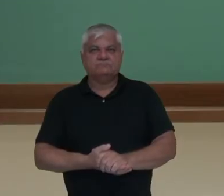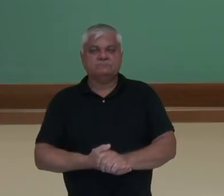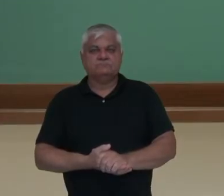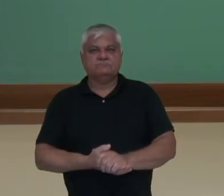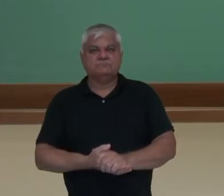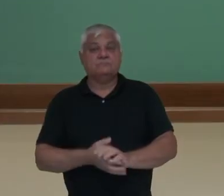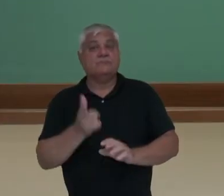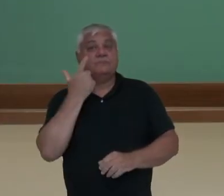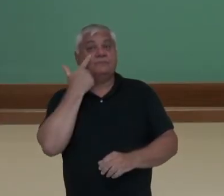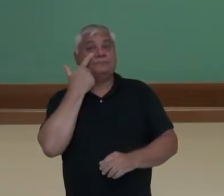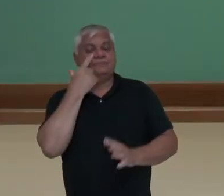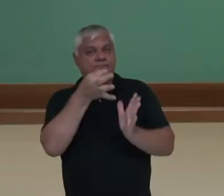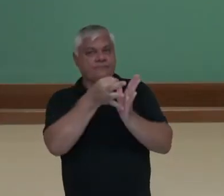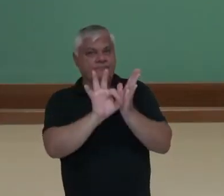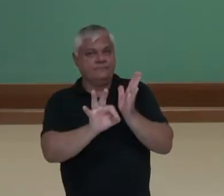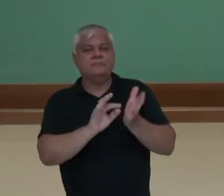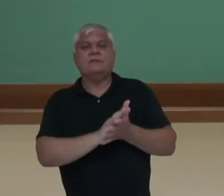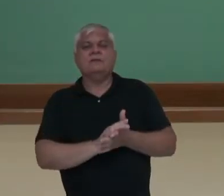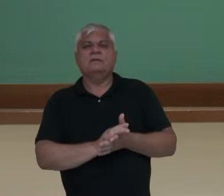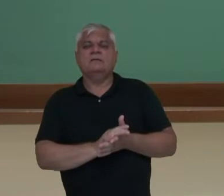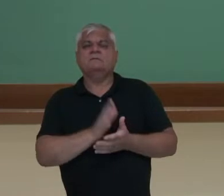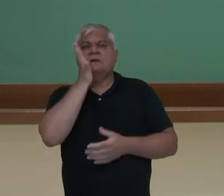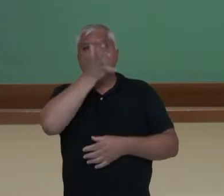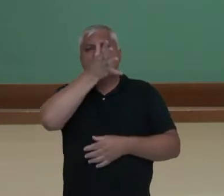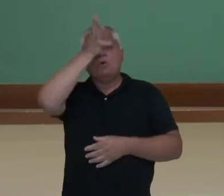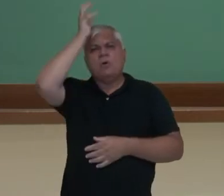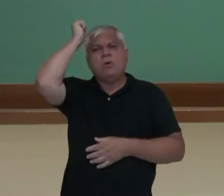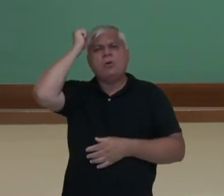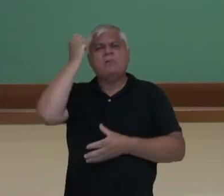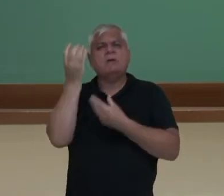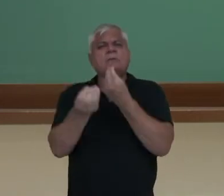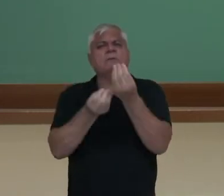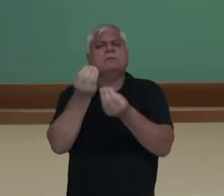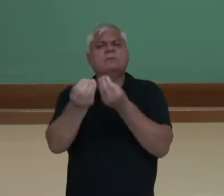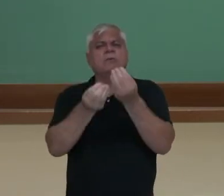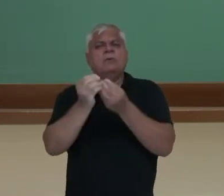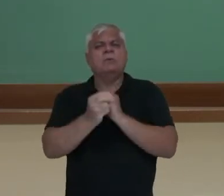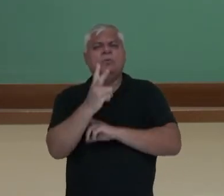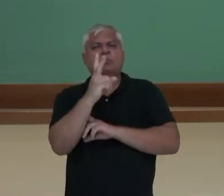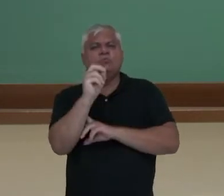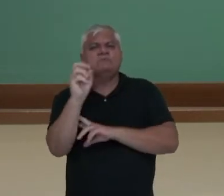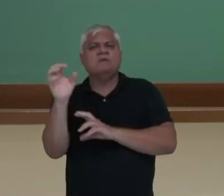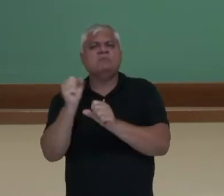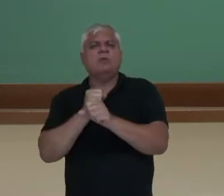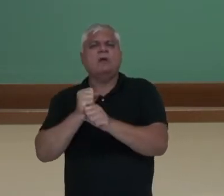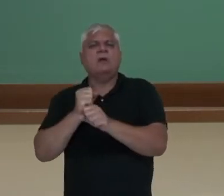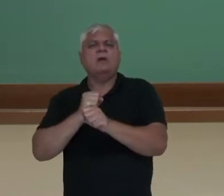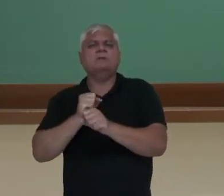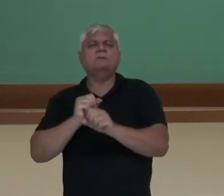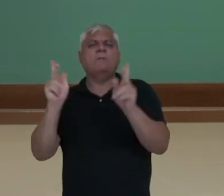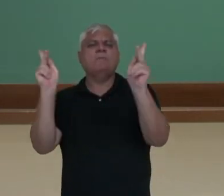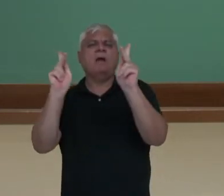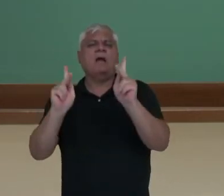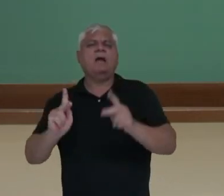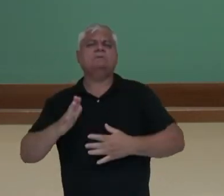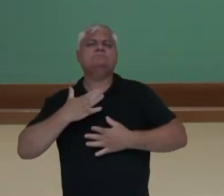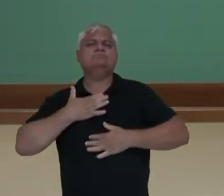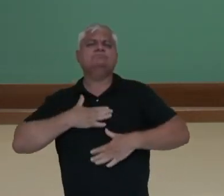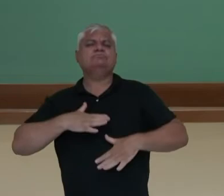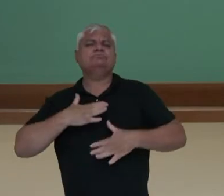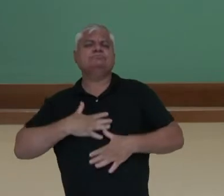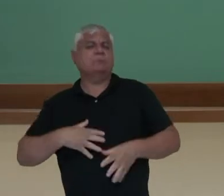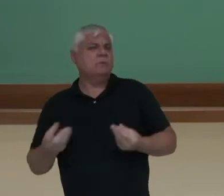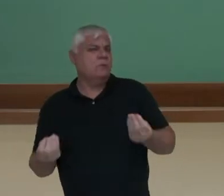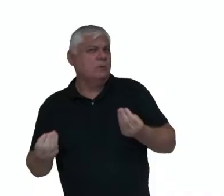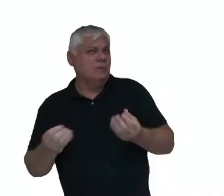Pessoal, vamos corrigir, né? Como Roma consolidou por cerca de 200 anos esse período de relativa paz, né? Então